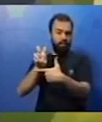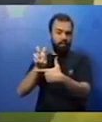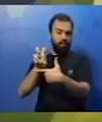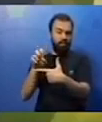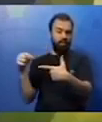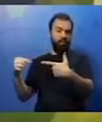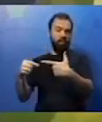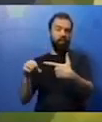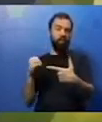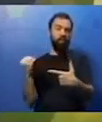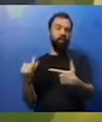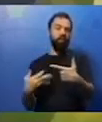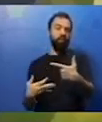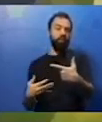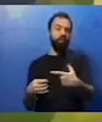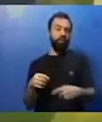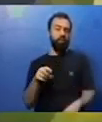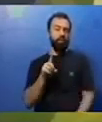obtemos 12.